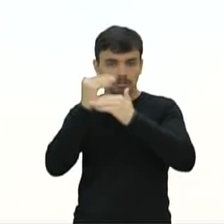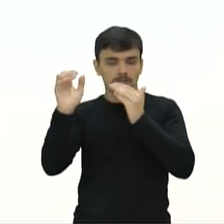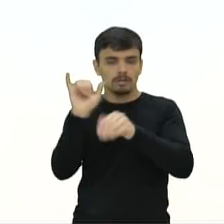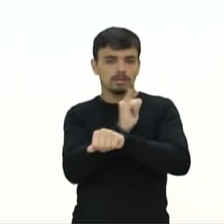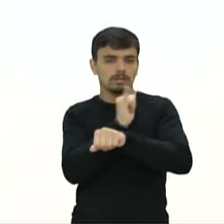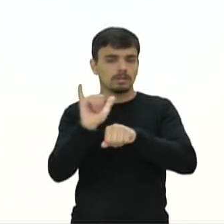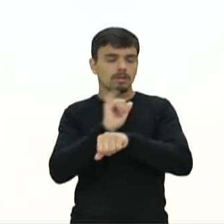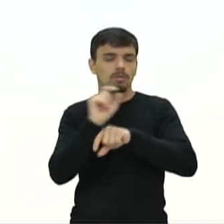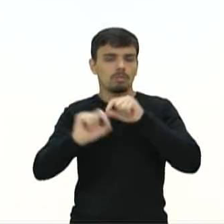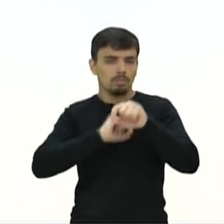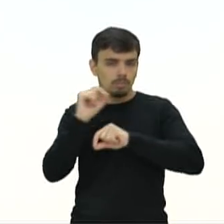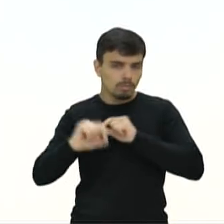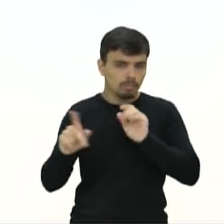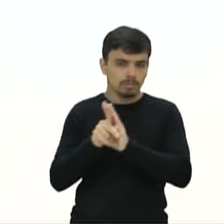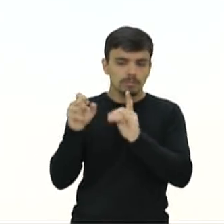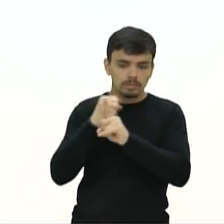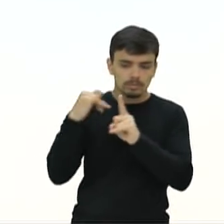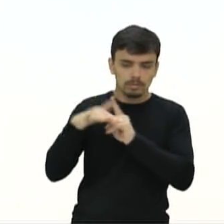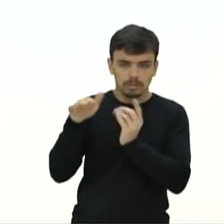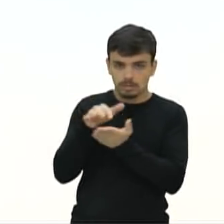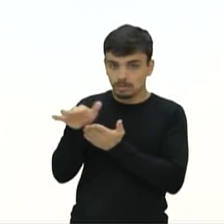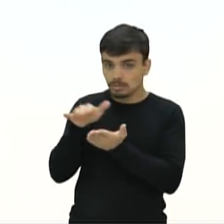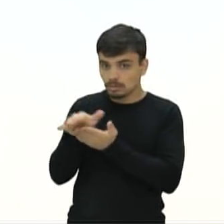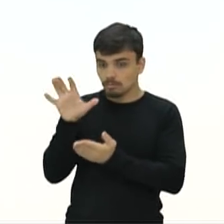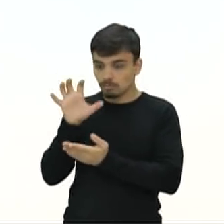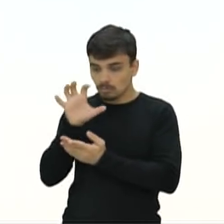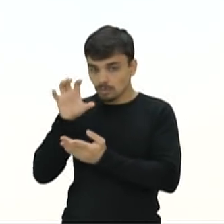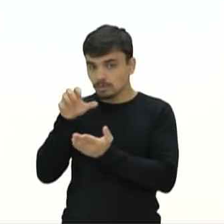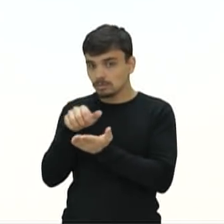que levem a sociedade ao consumo.